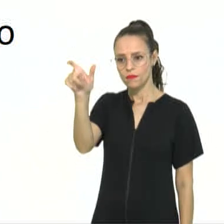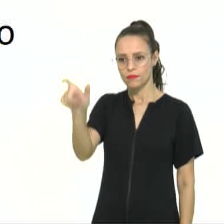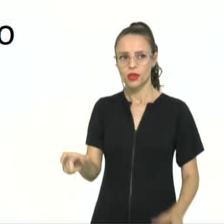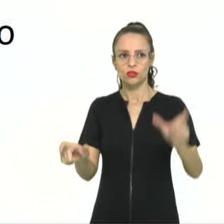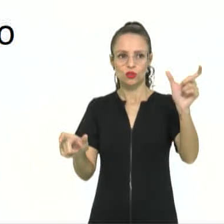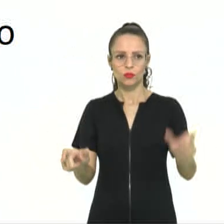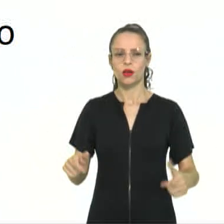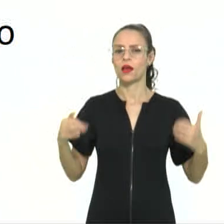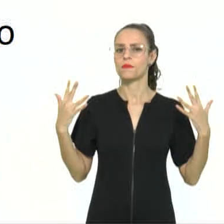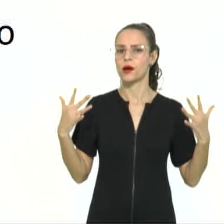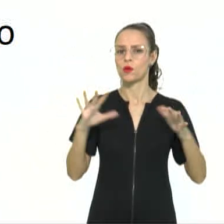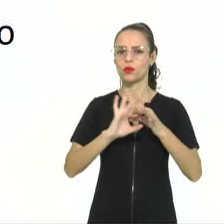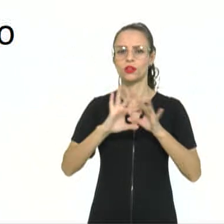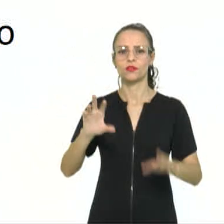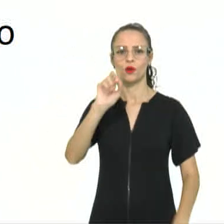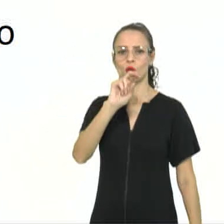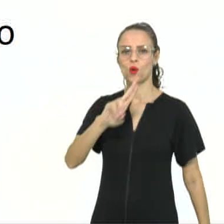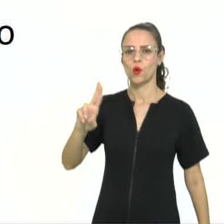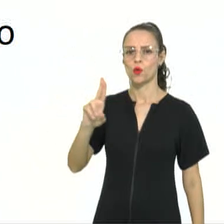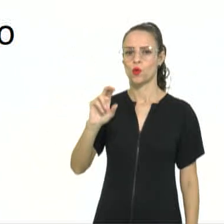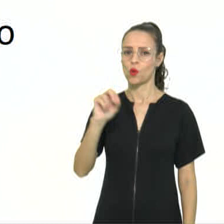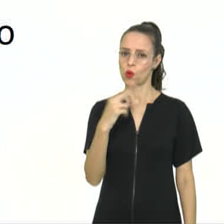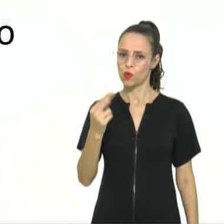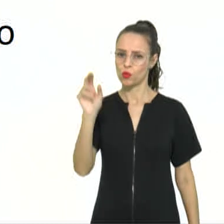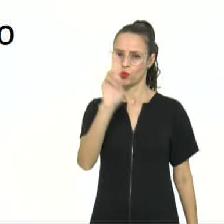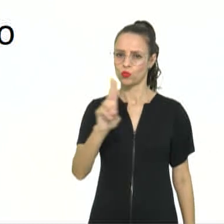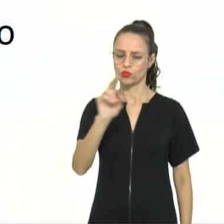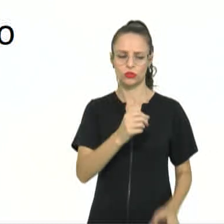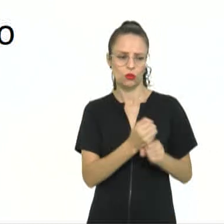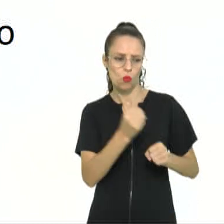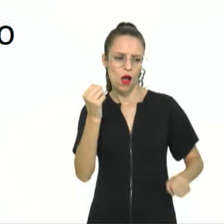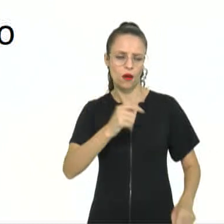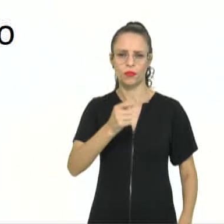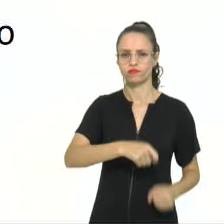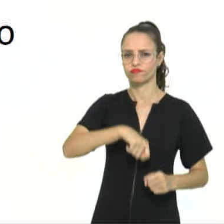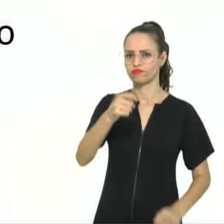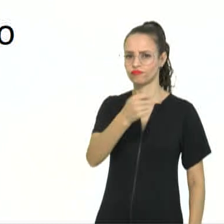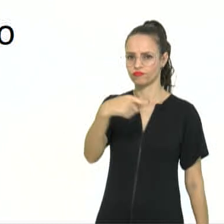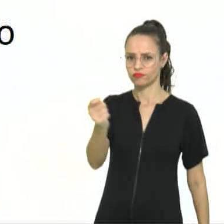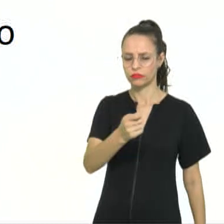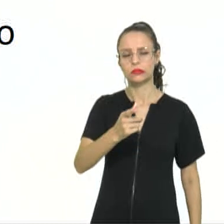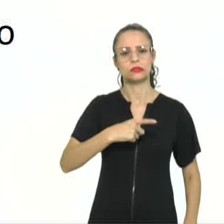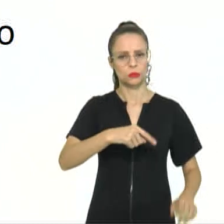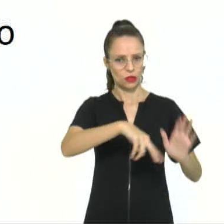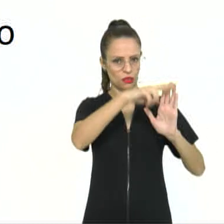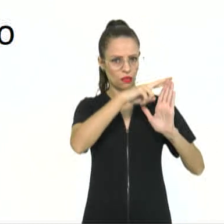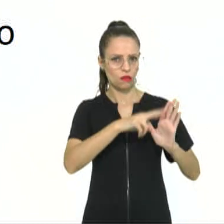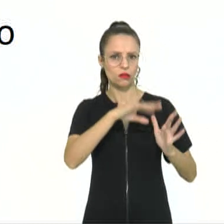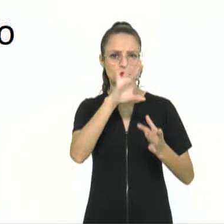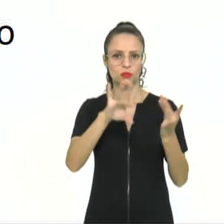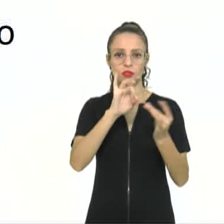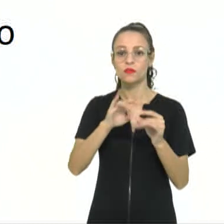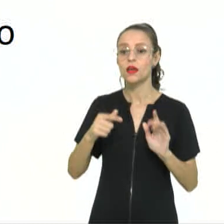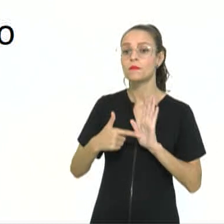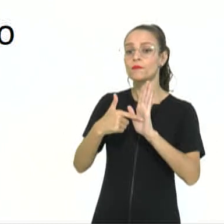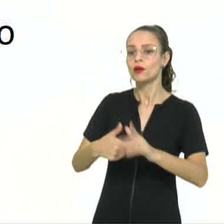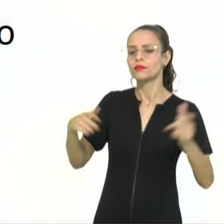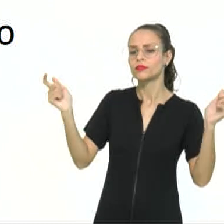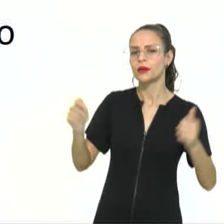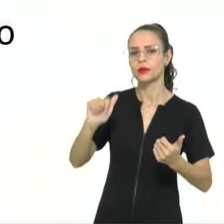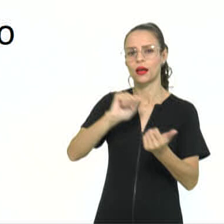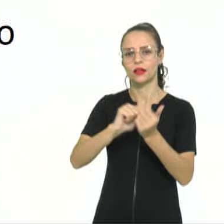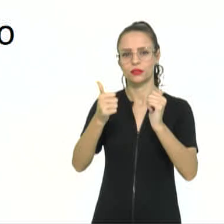rotinas de mãos livres ou com armas, né, com base em regras específicas, destacando suas capacidades atléticas. Possui